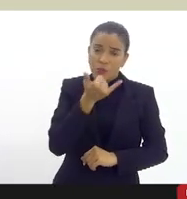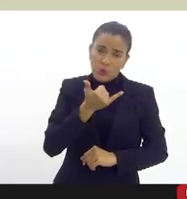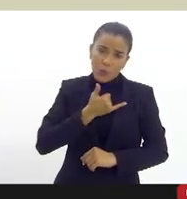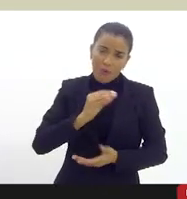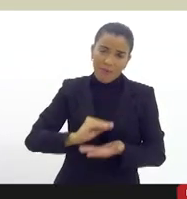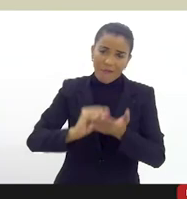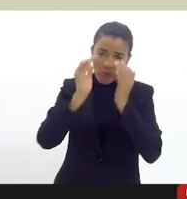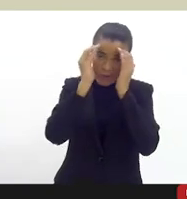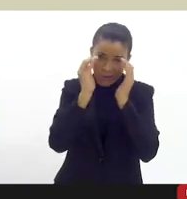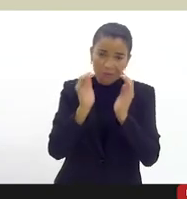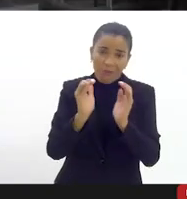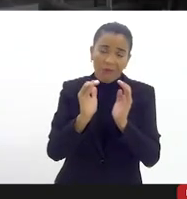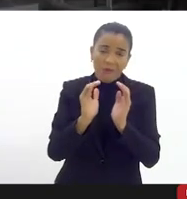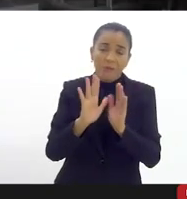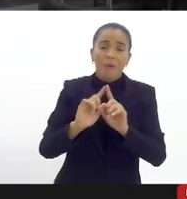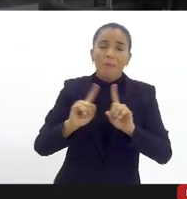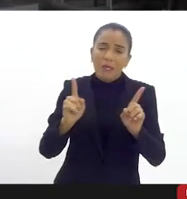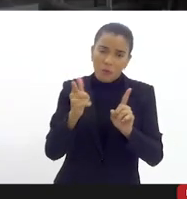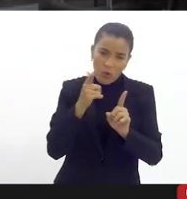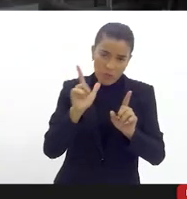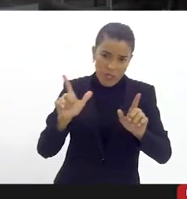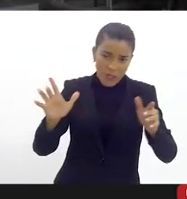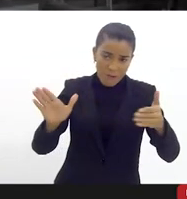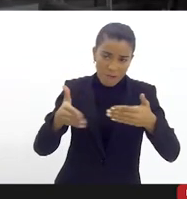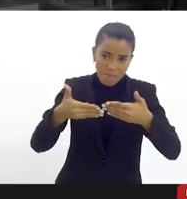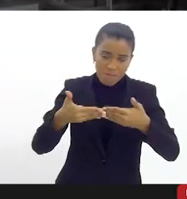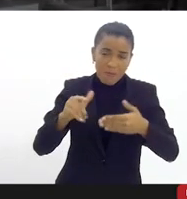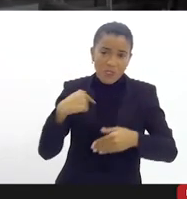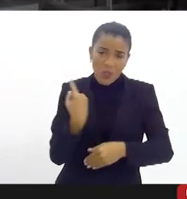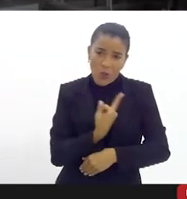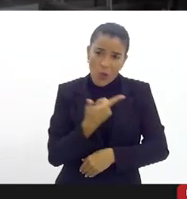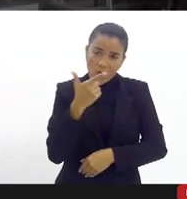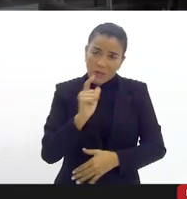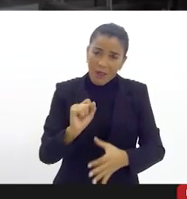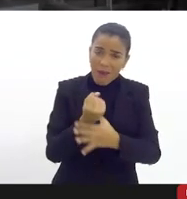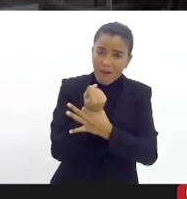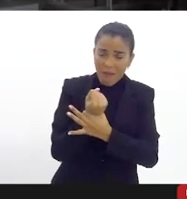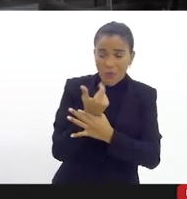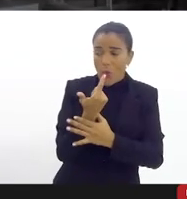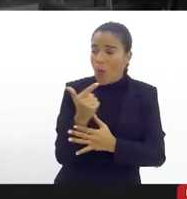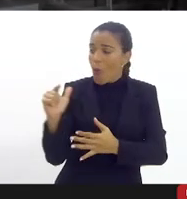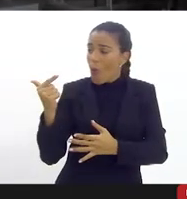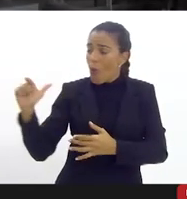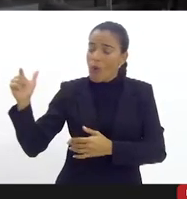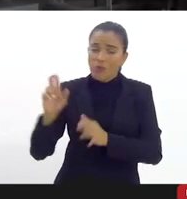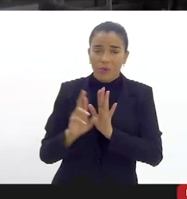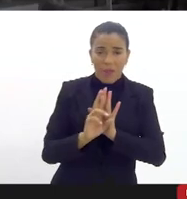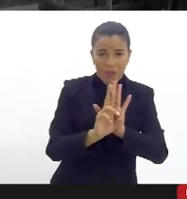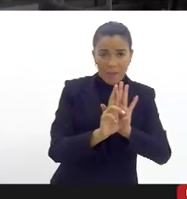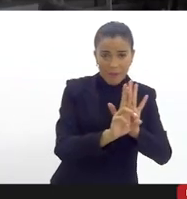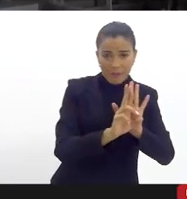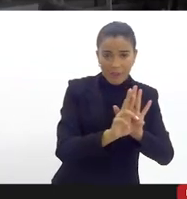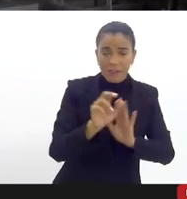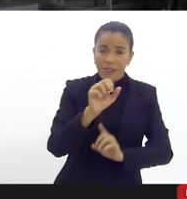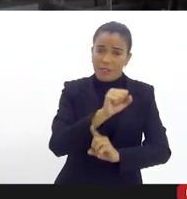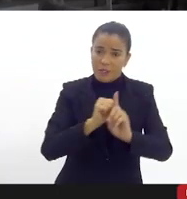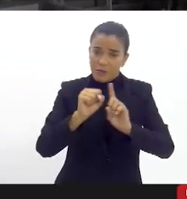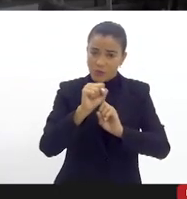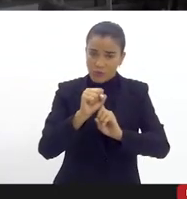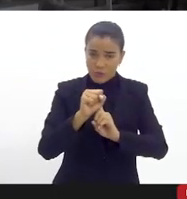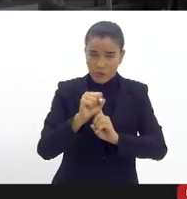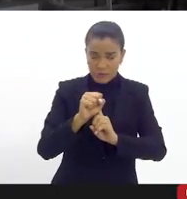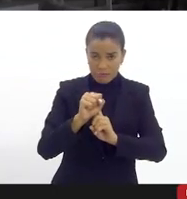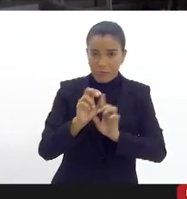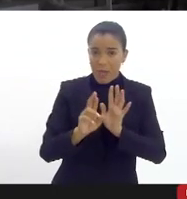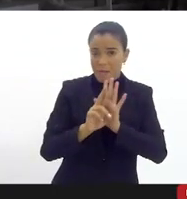documentos gostaria de pedir que o senhor caminhasse para conclusão para que a gente possa garantir a fala dos outros representantes da sociedade civil